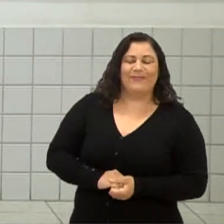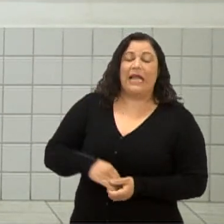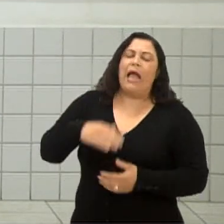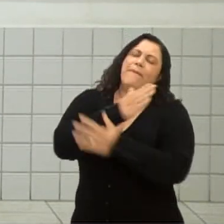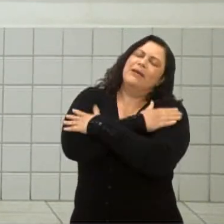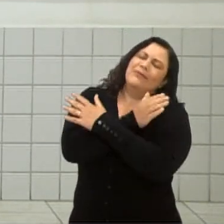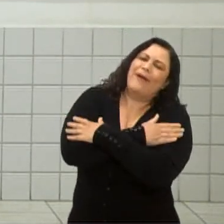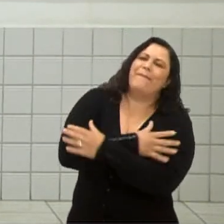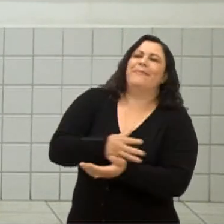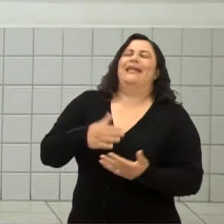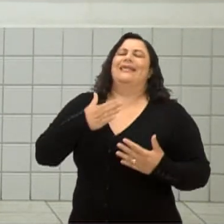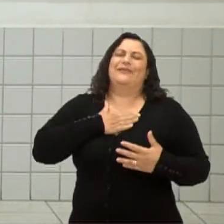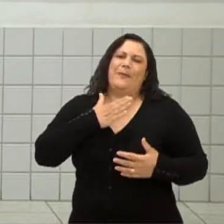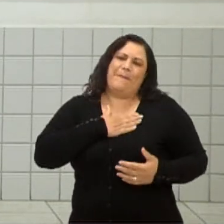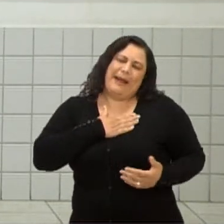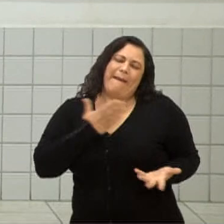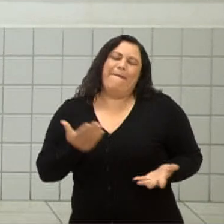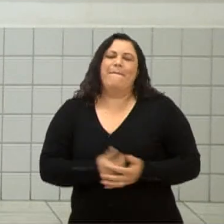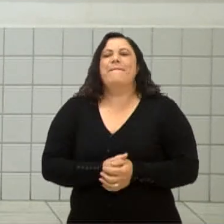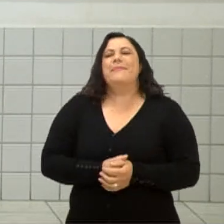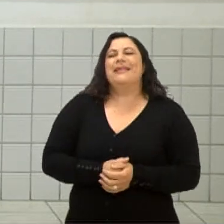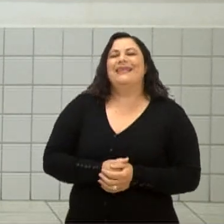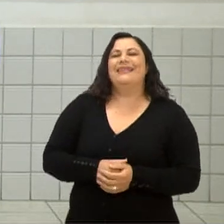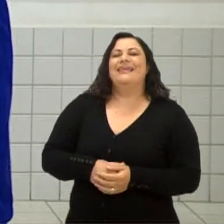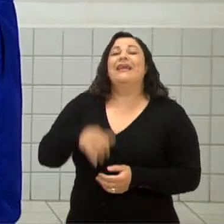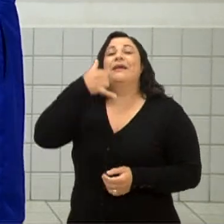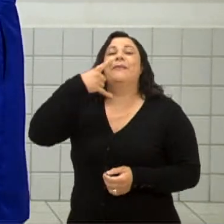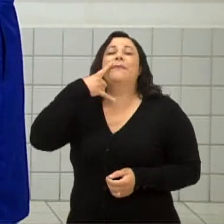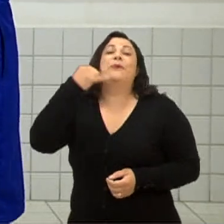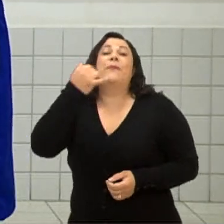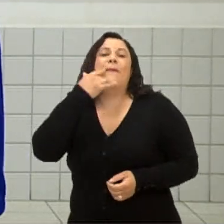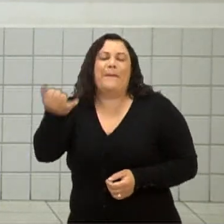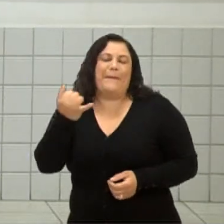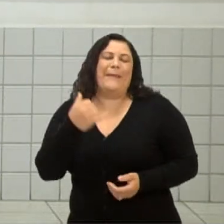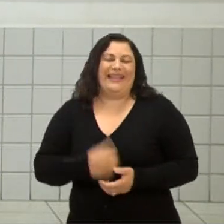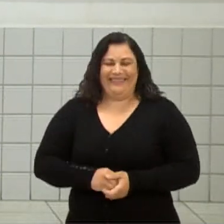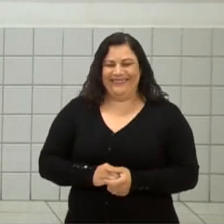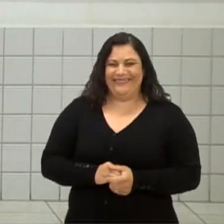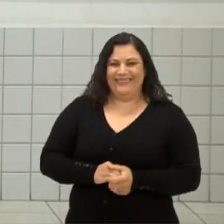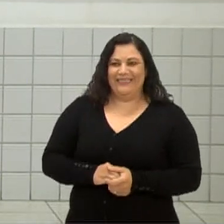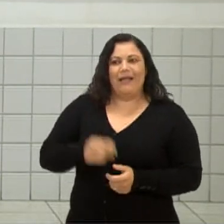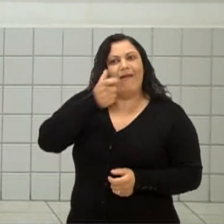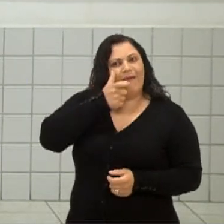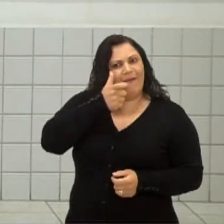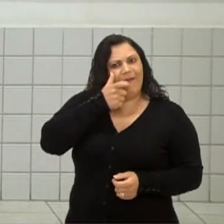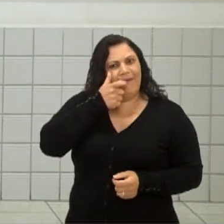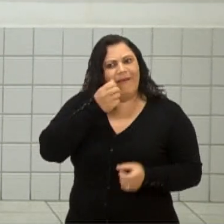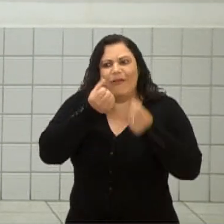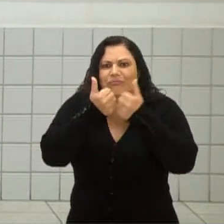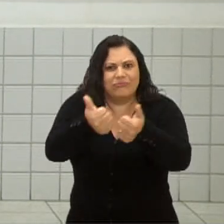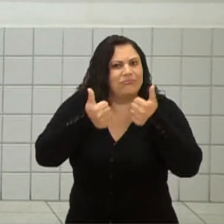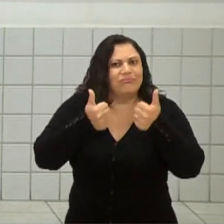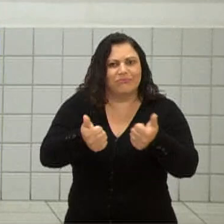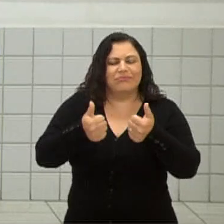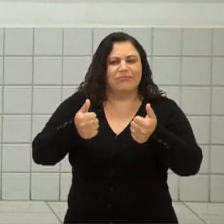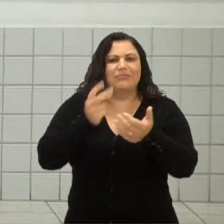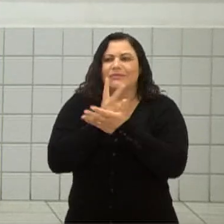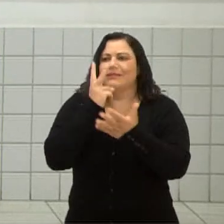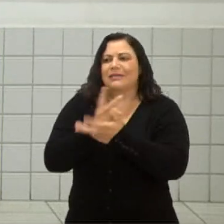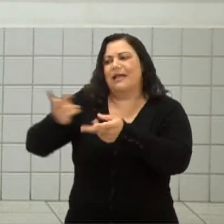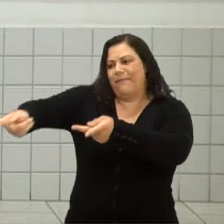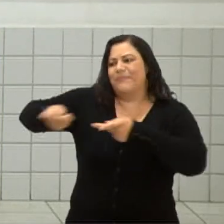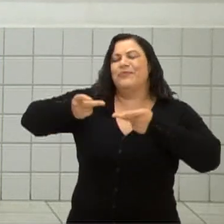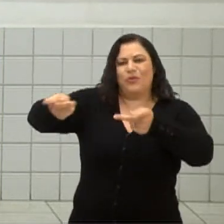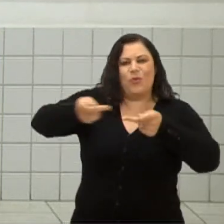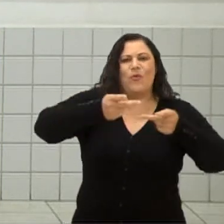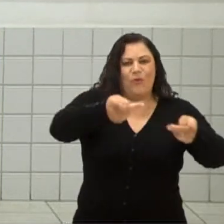é Jefferson Gabriel e o dele é João dos Santos. Ó, o pai assistindo junto, que legal. É ótimo, eu sempre convido os pais, os responsáveis para assistir. E um